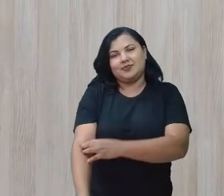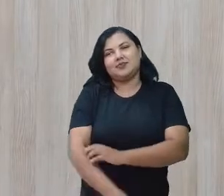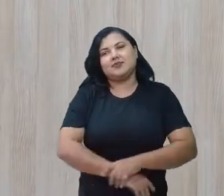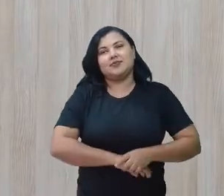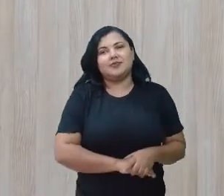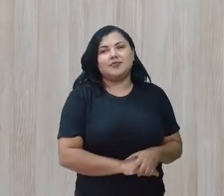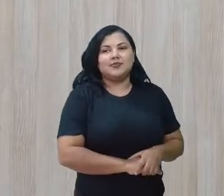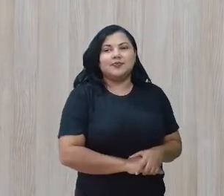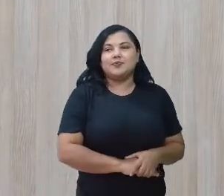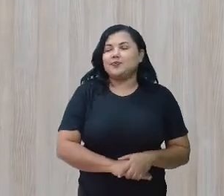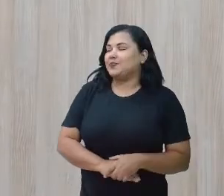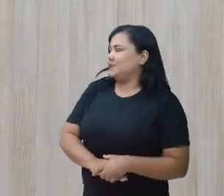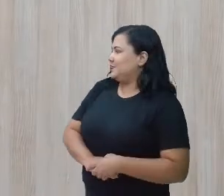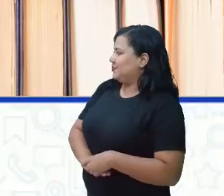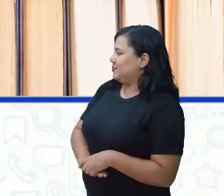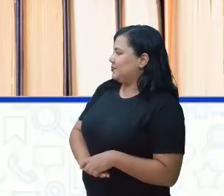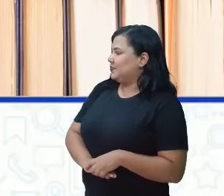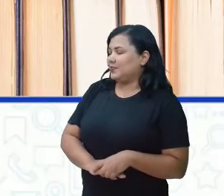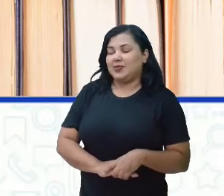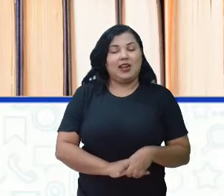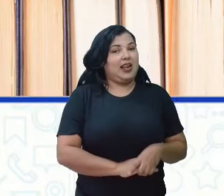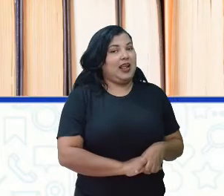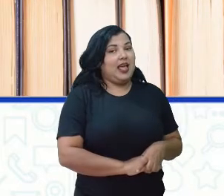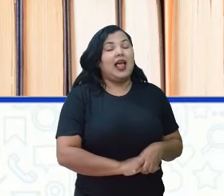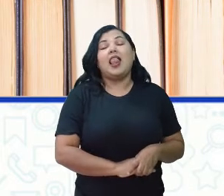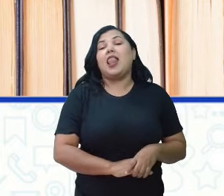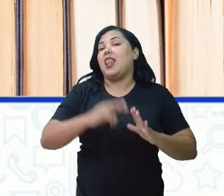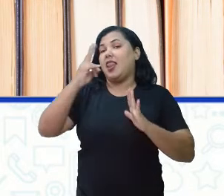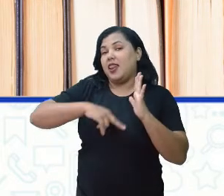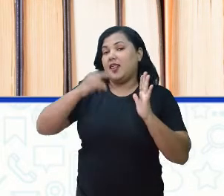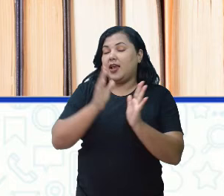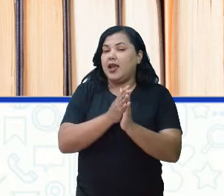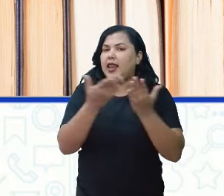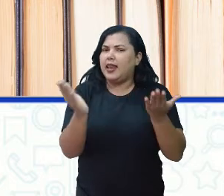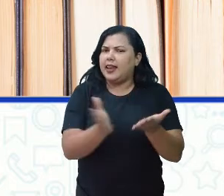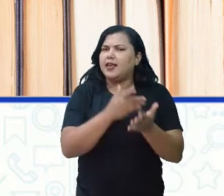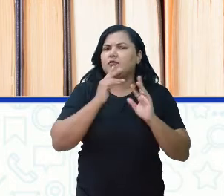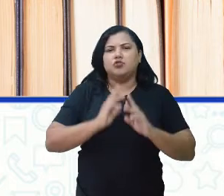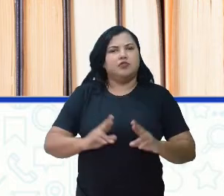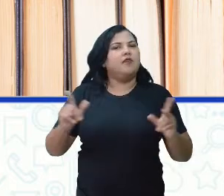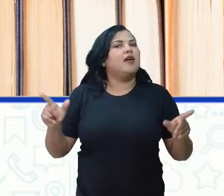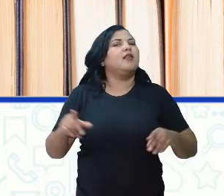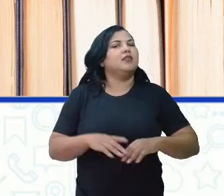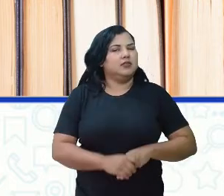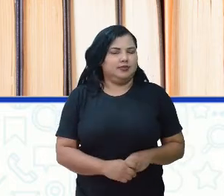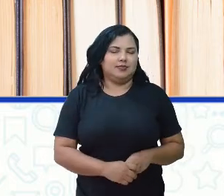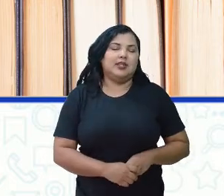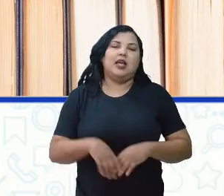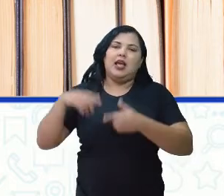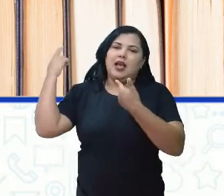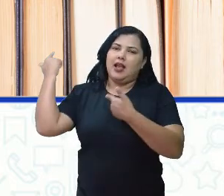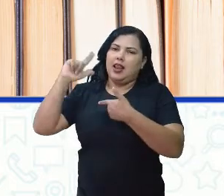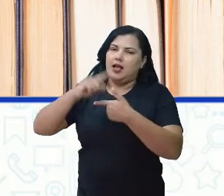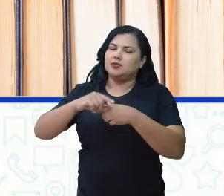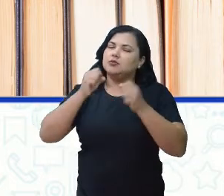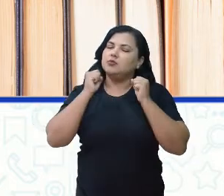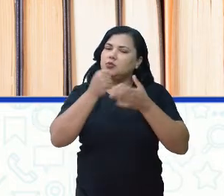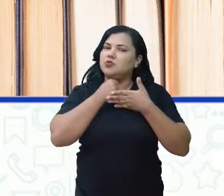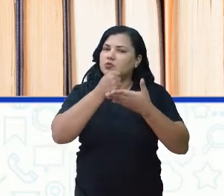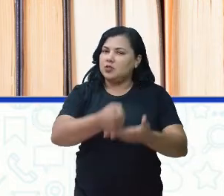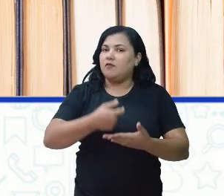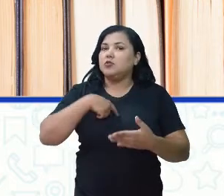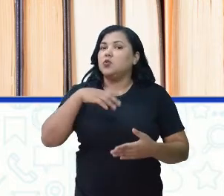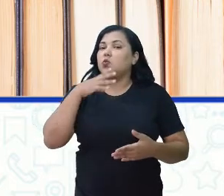Ler obras diferentes para ter contato com palavras diferentes. Obras clássicas, por exemplo, podem ajudar a conhecer palavras que não fazem parte do